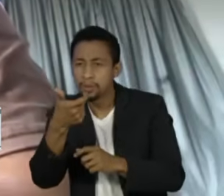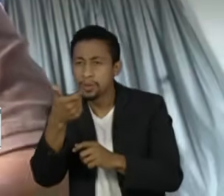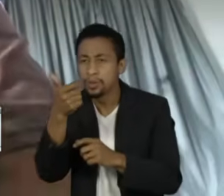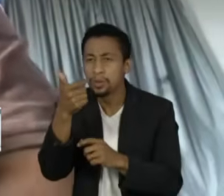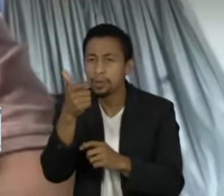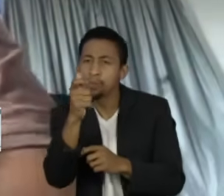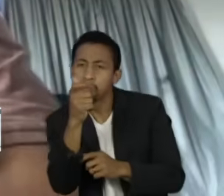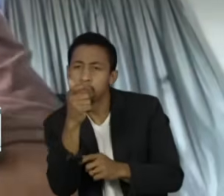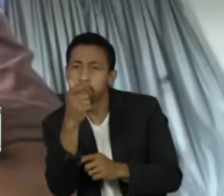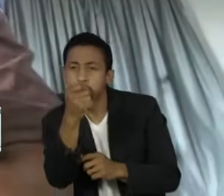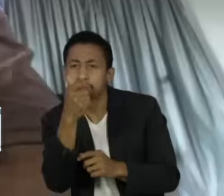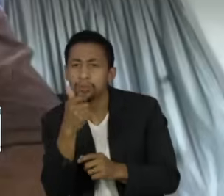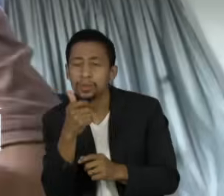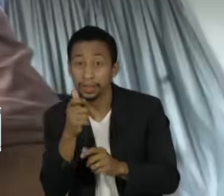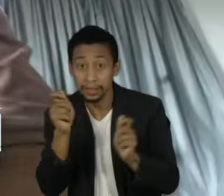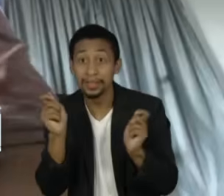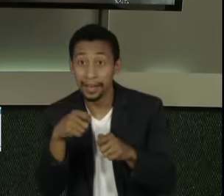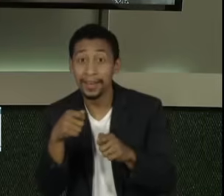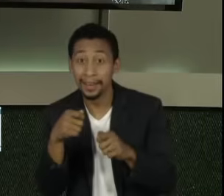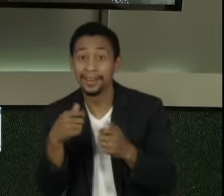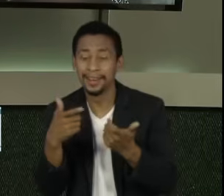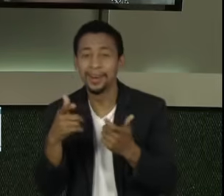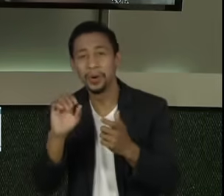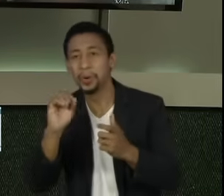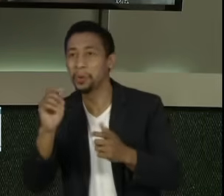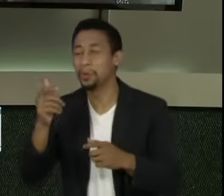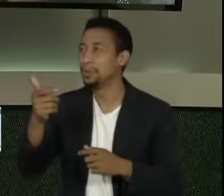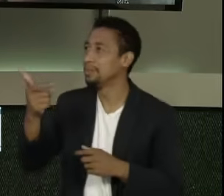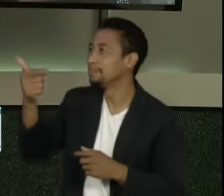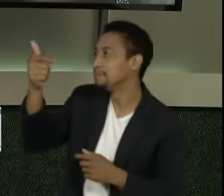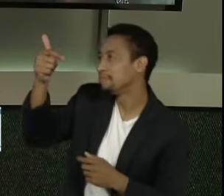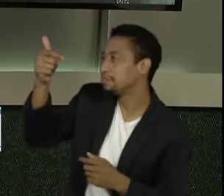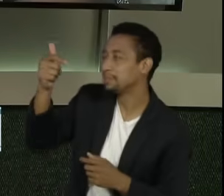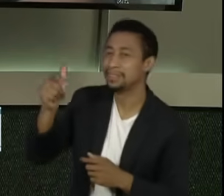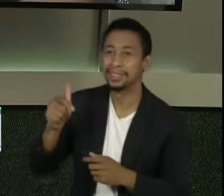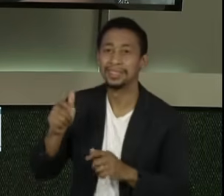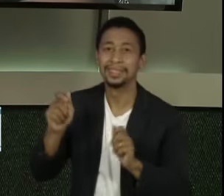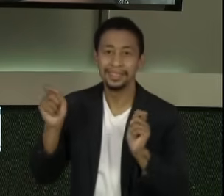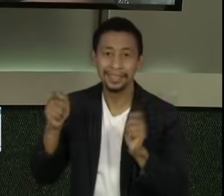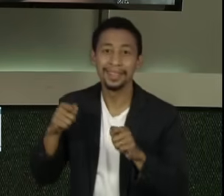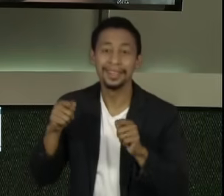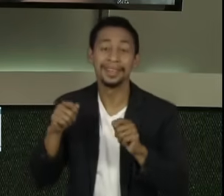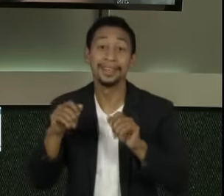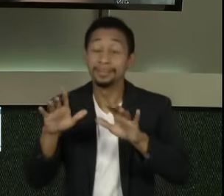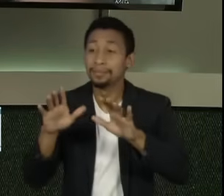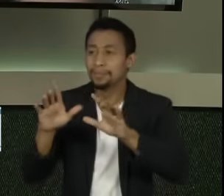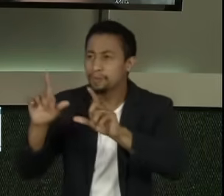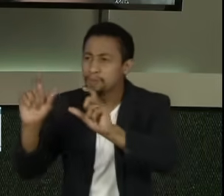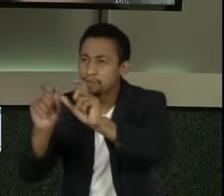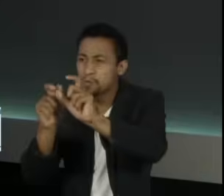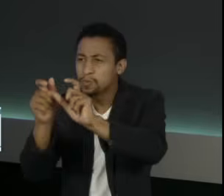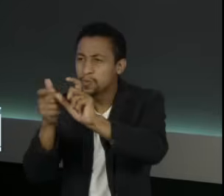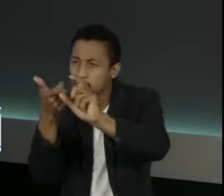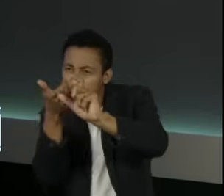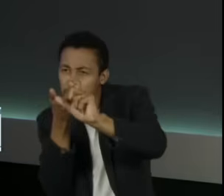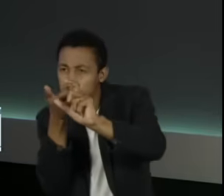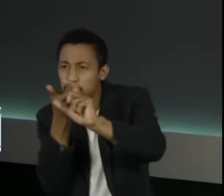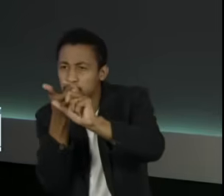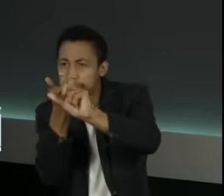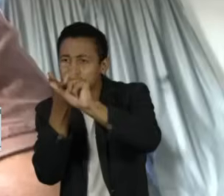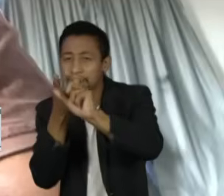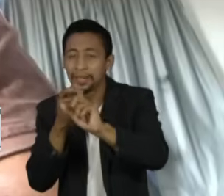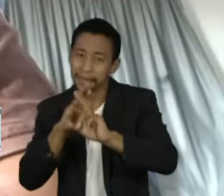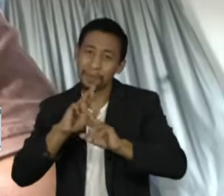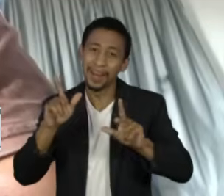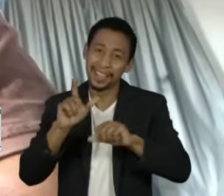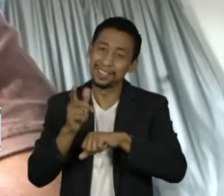morador descendo para trabalhar, você trazer uma narrativa que não seja tão invasiva quanto a câmera. E durante a